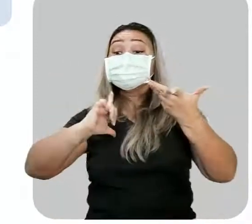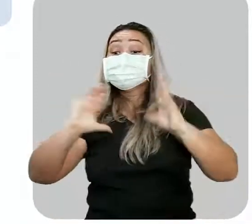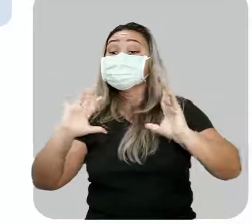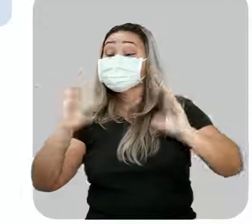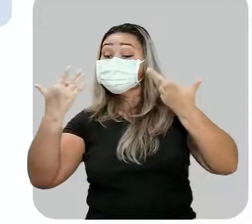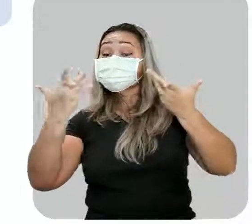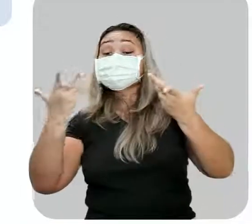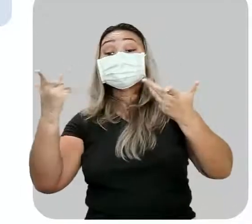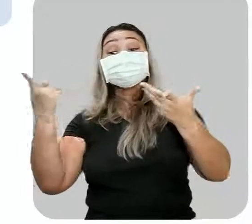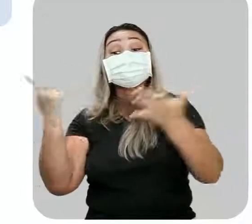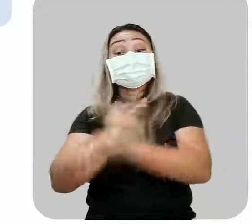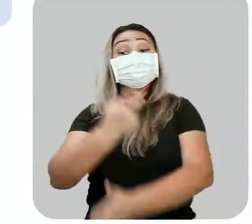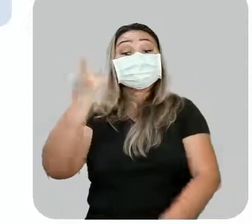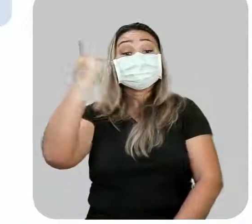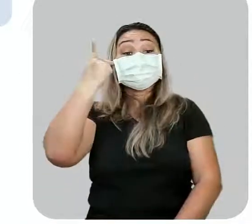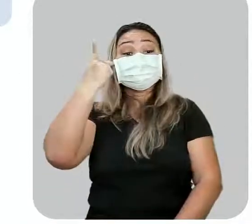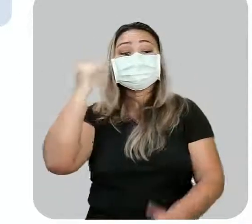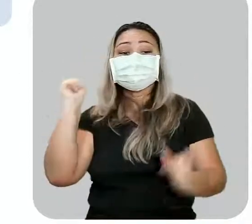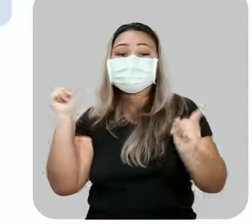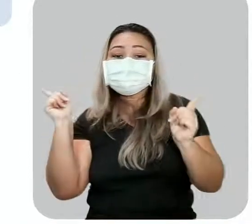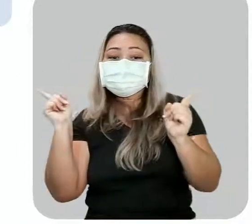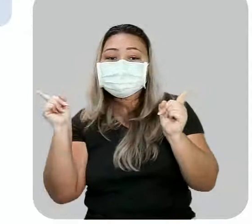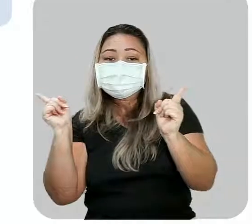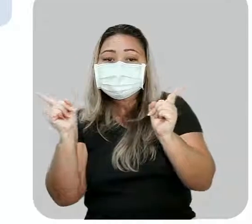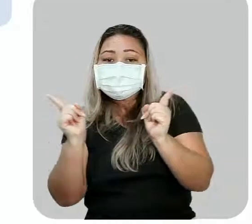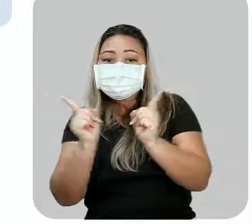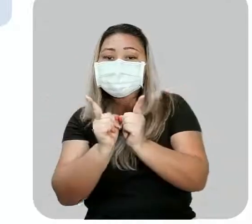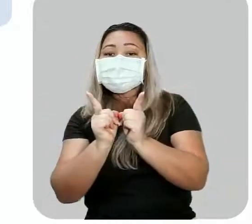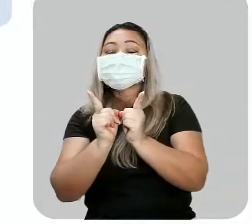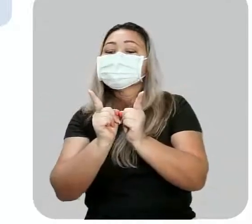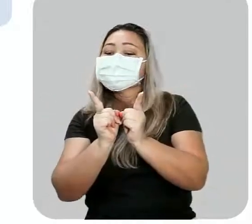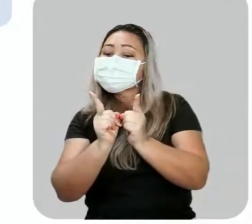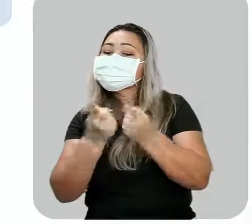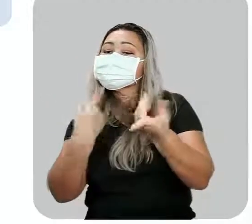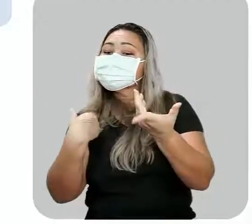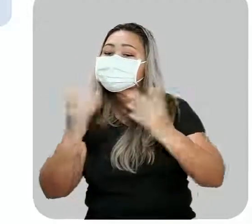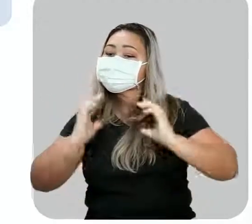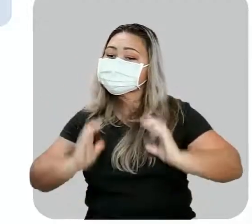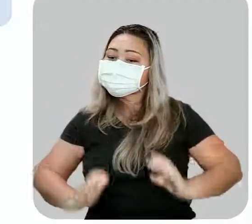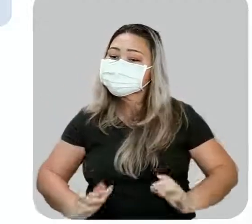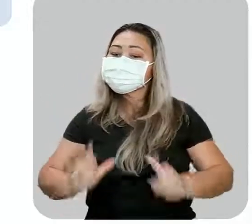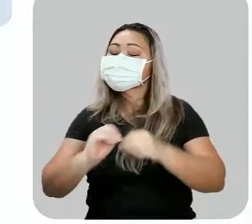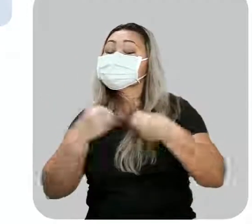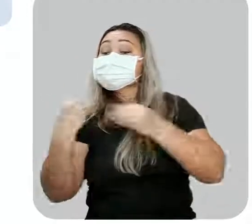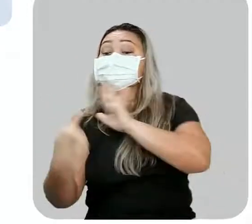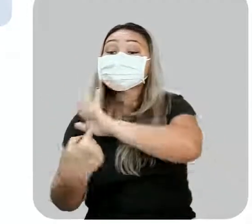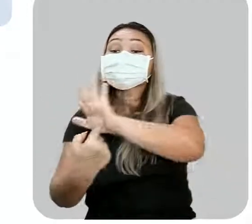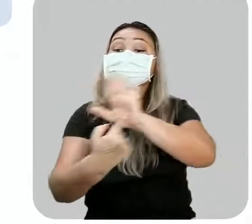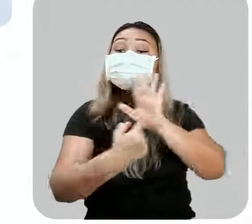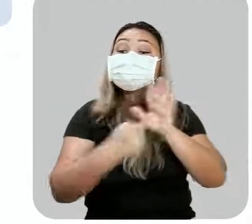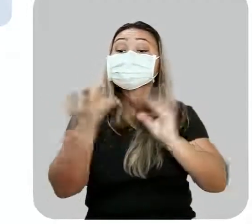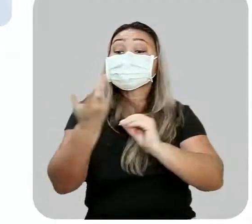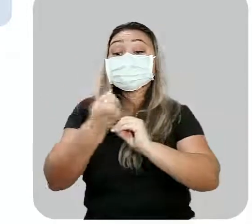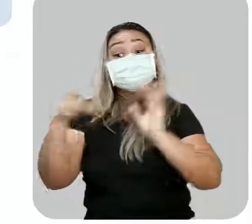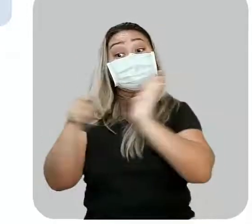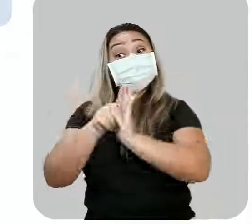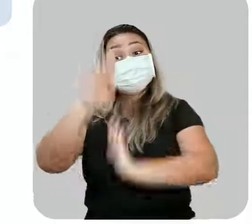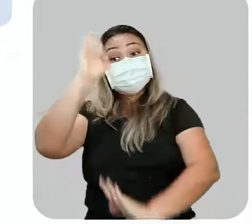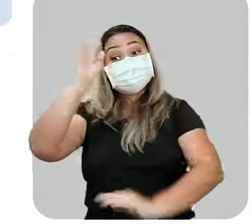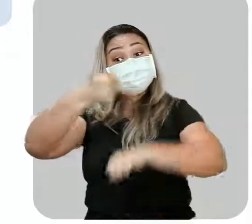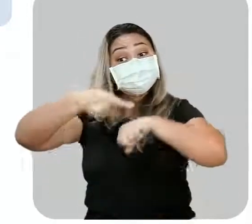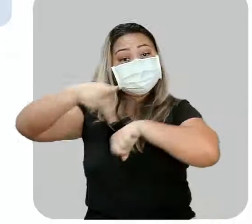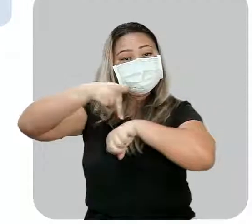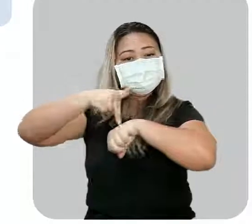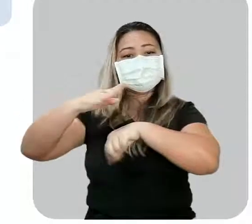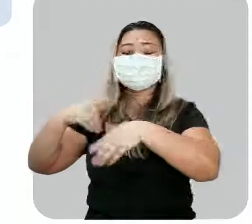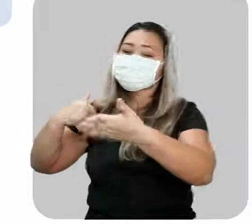Paulo, né? Resumiu o comportamento artístico do país. Desde 1911,